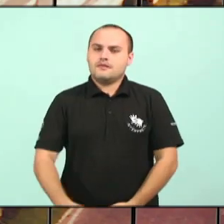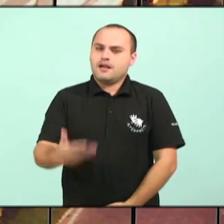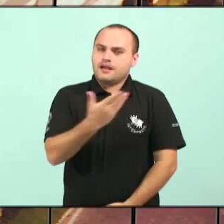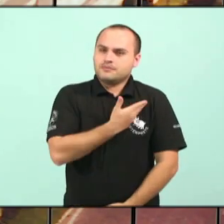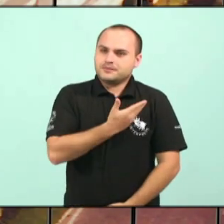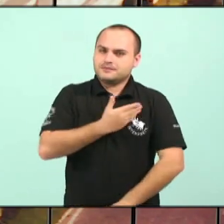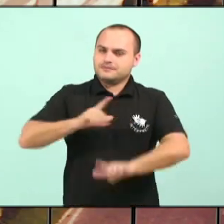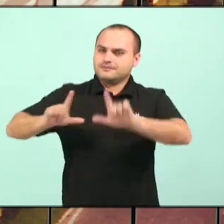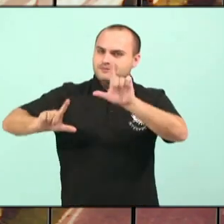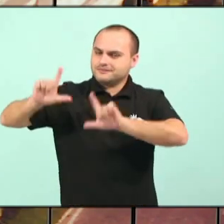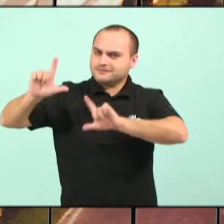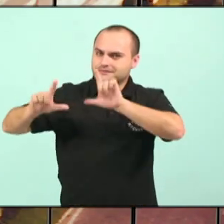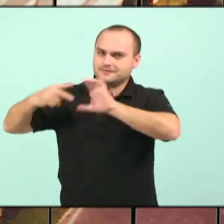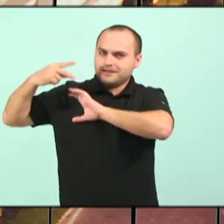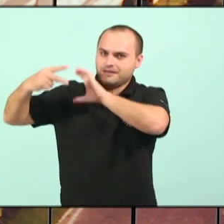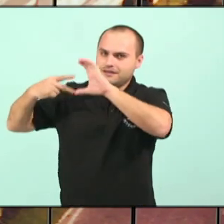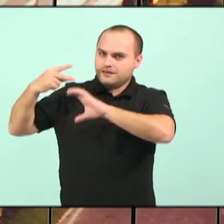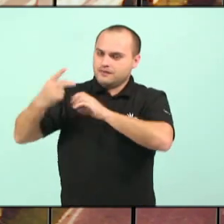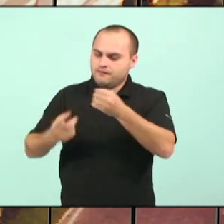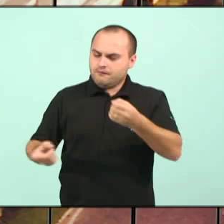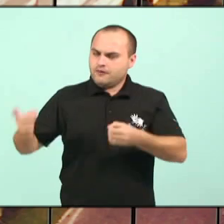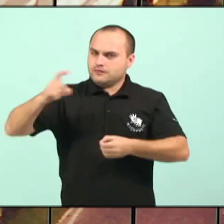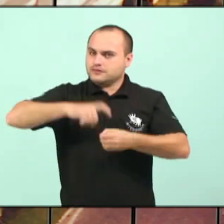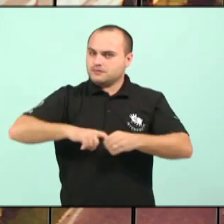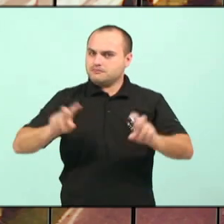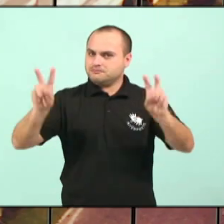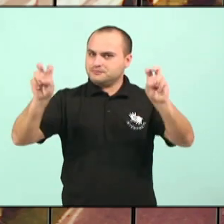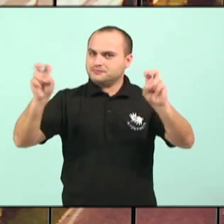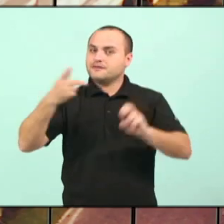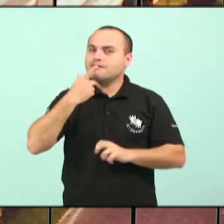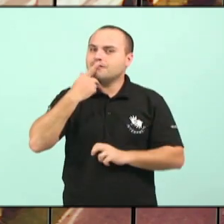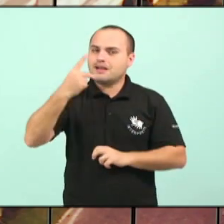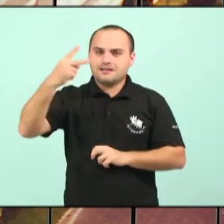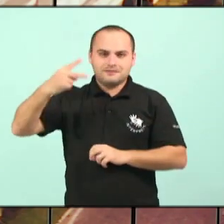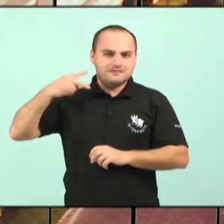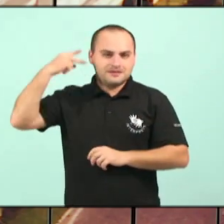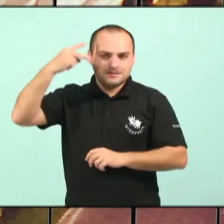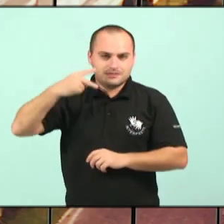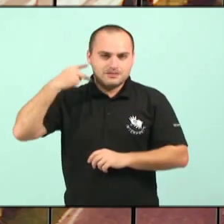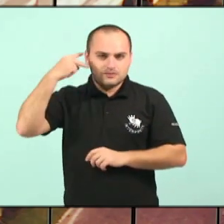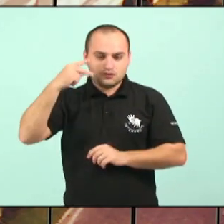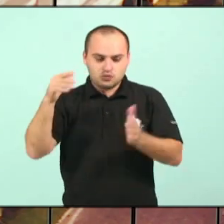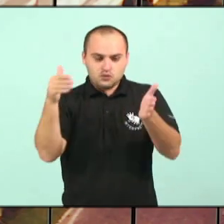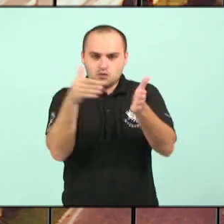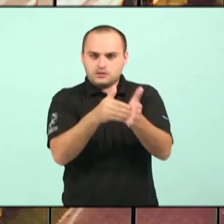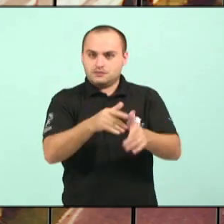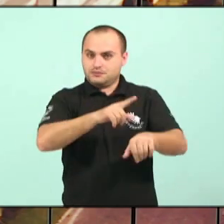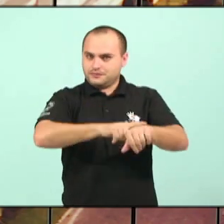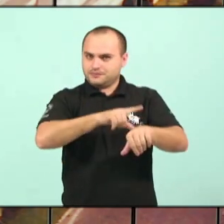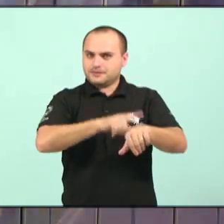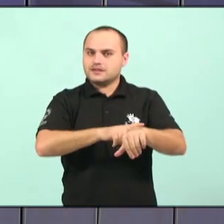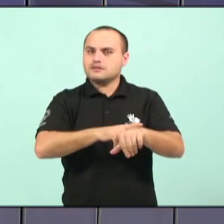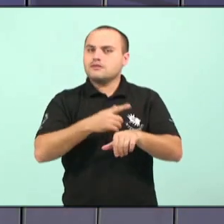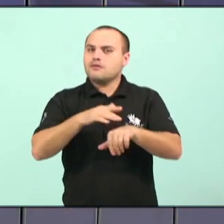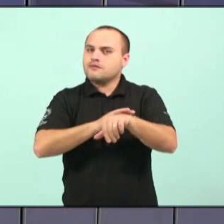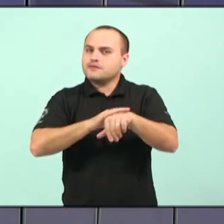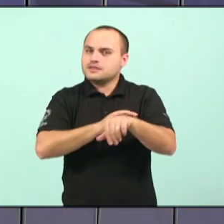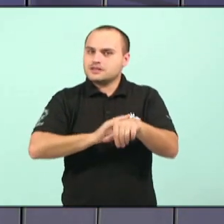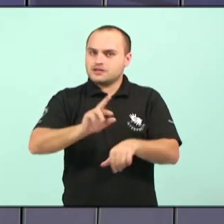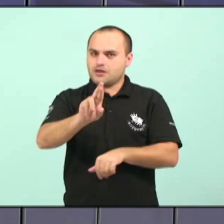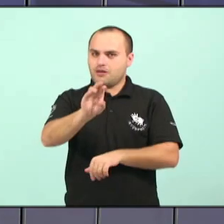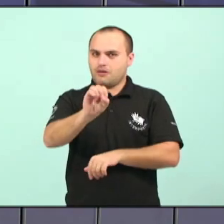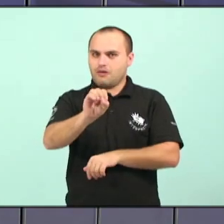Amigos da TV Câmara, estamos de volta com o nosso programa Fala Vereador para o último bloco, conversando com o vereador Robson Coelho,